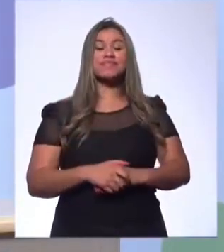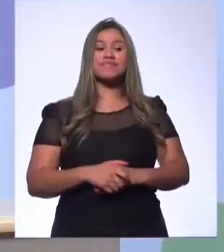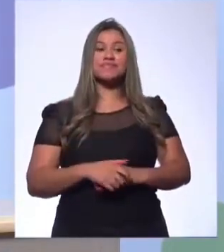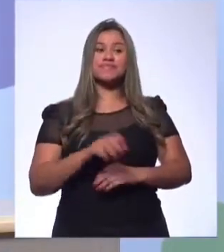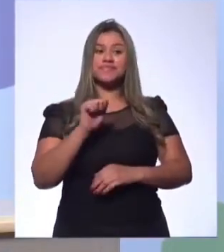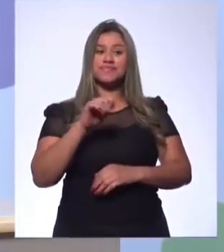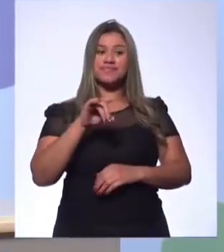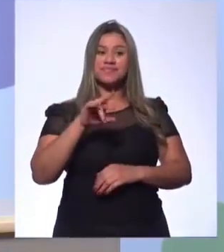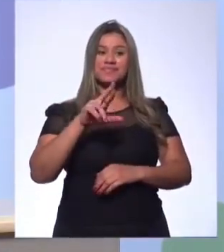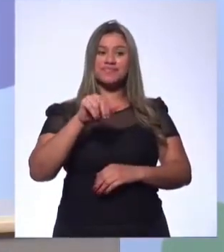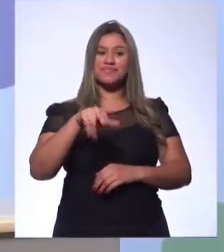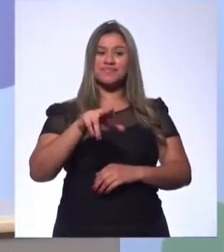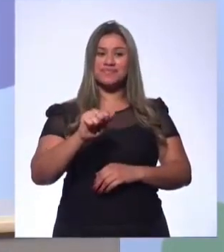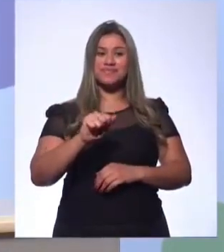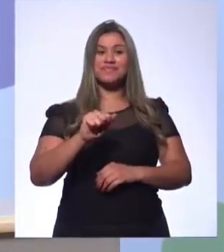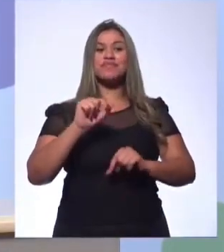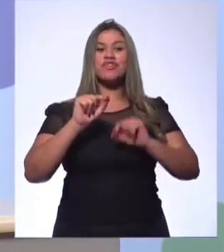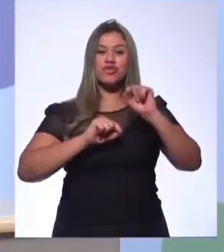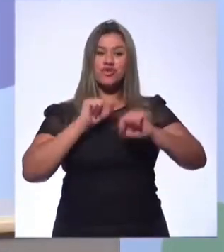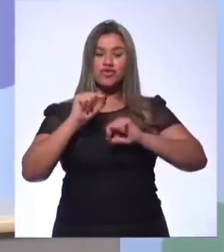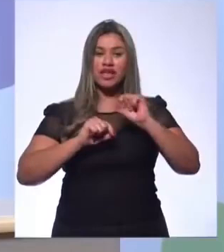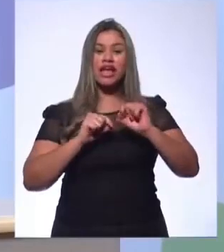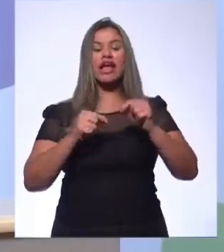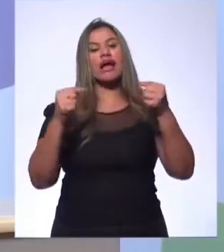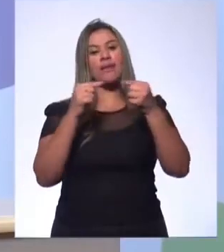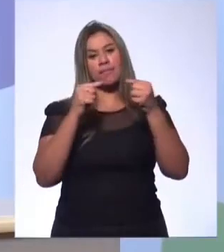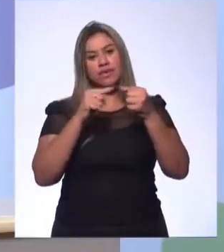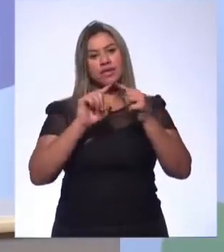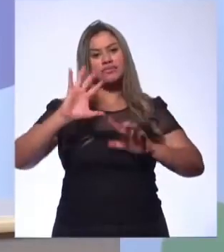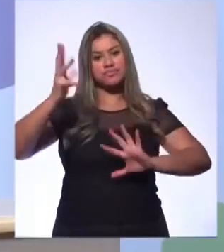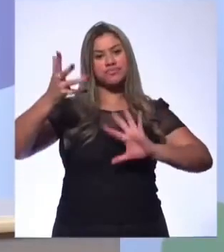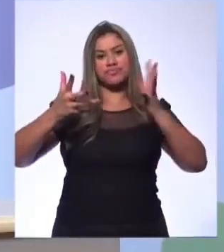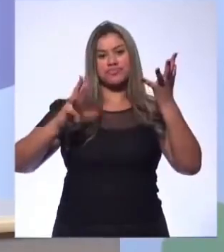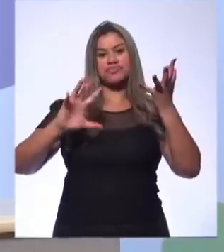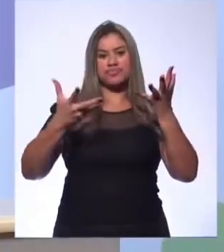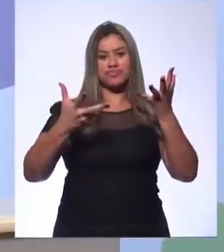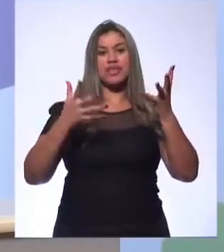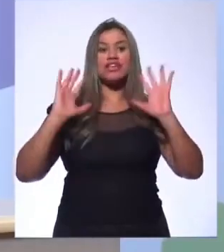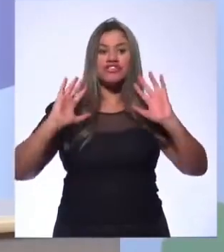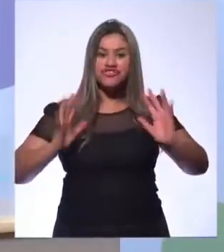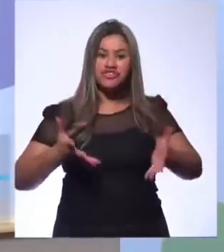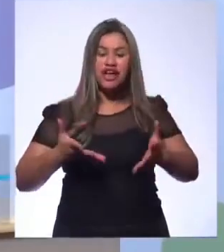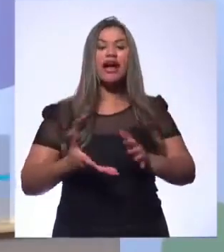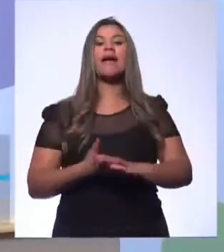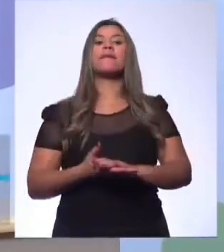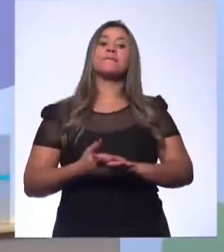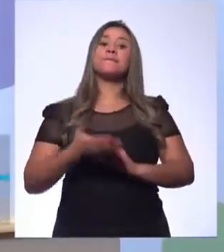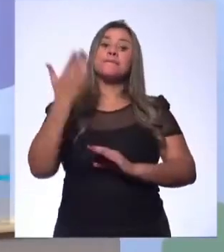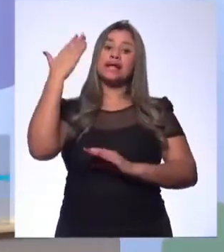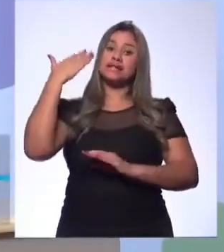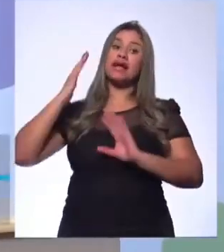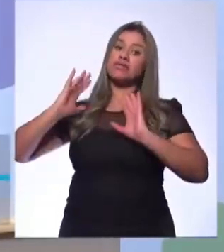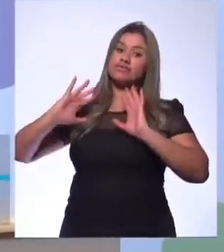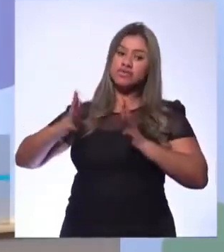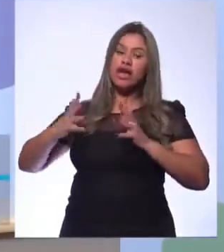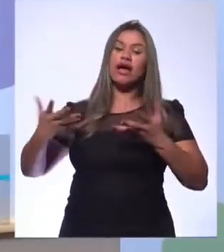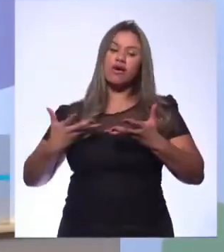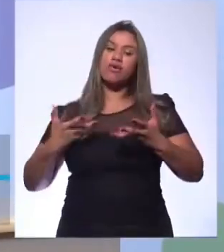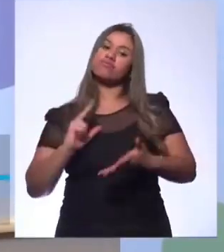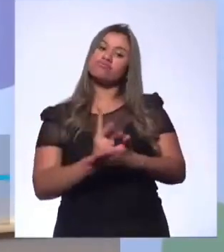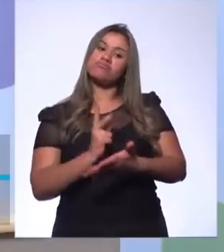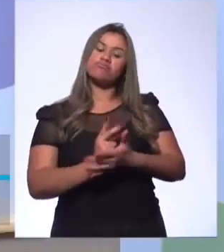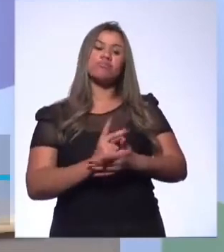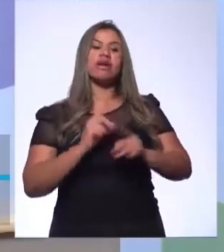A Adriana fala que acaba retratando o que está acontecendo, né? O que já aconteceu e o que continua acontecendo. Eles falam